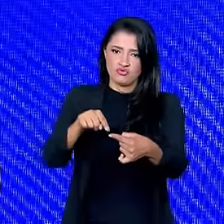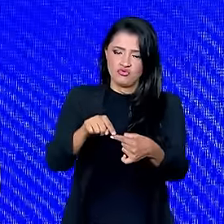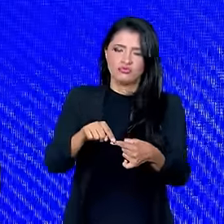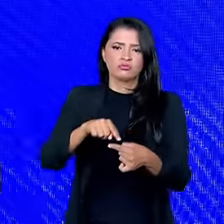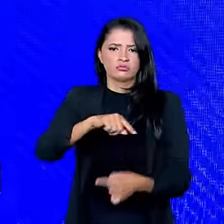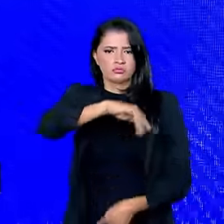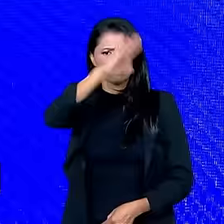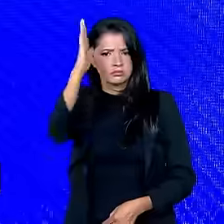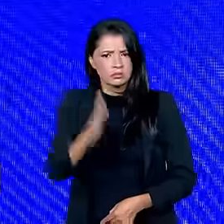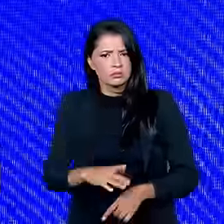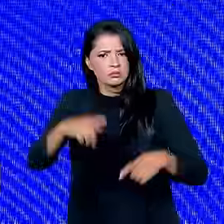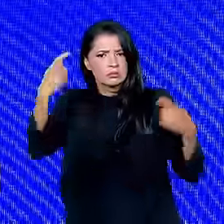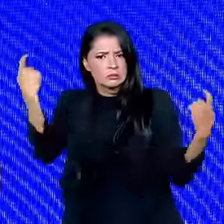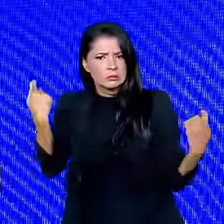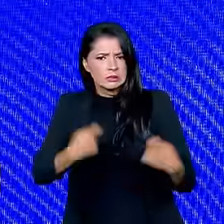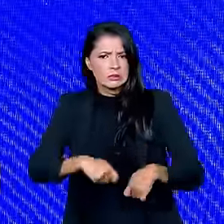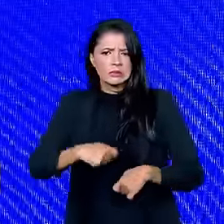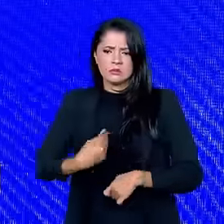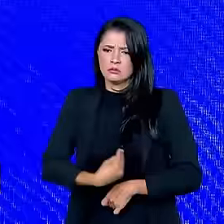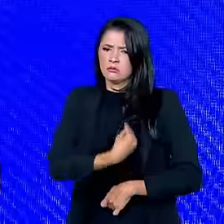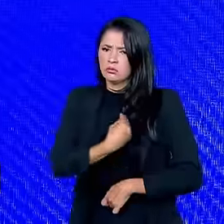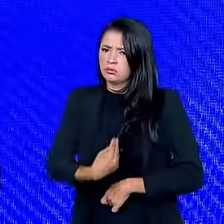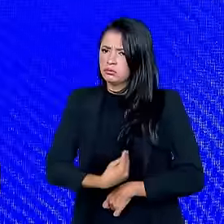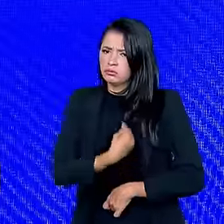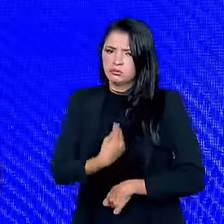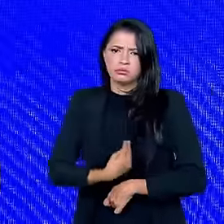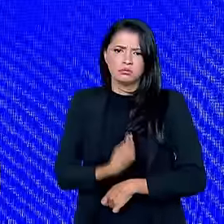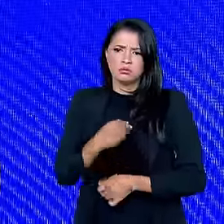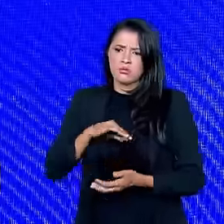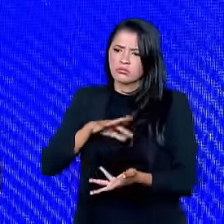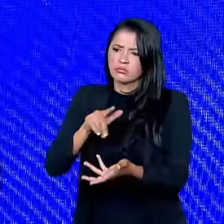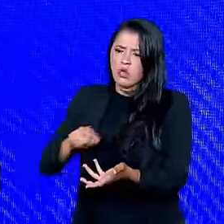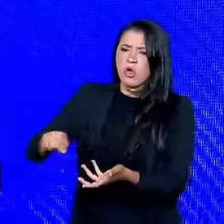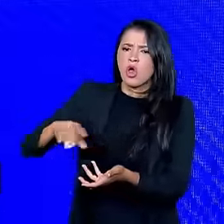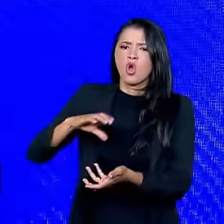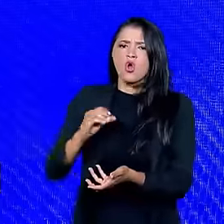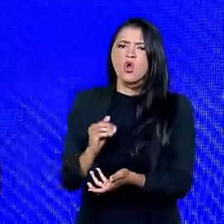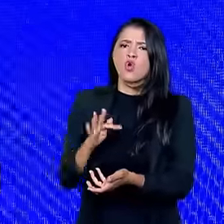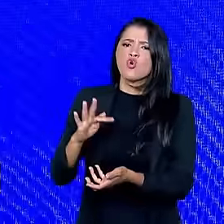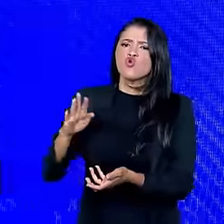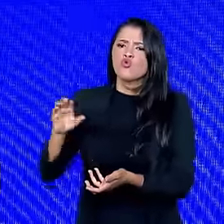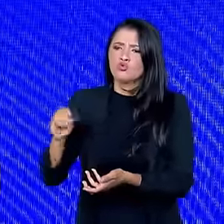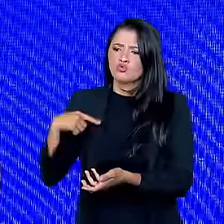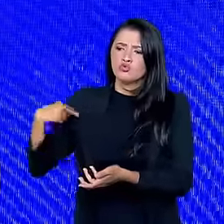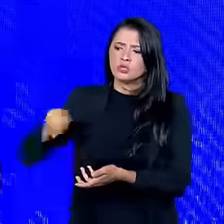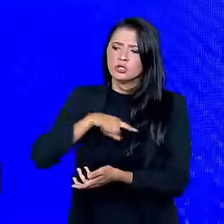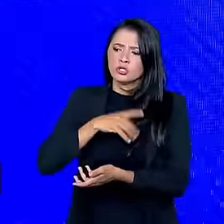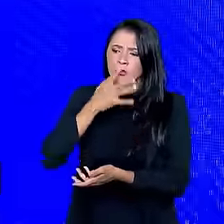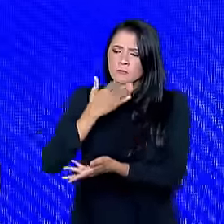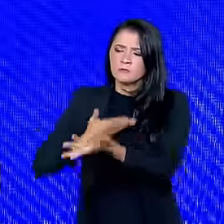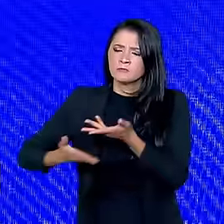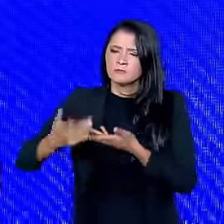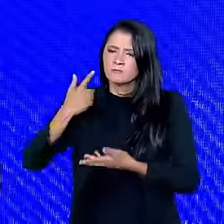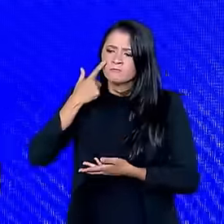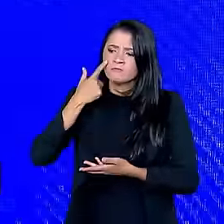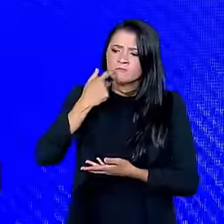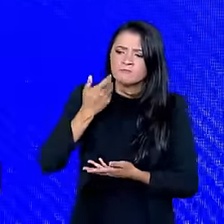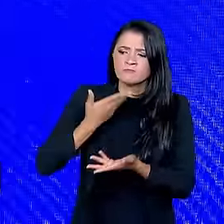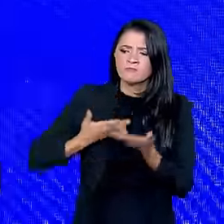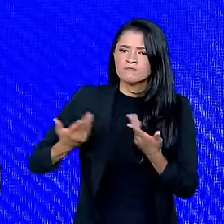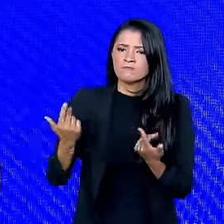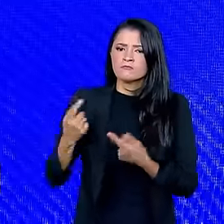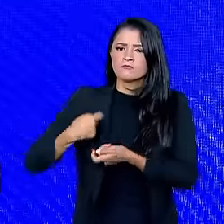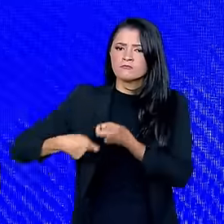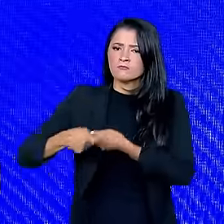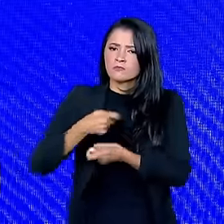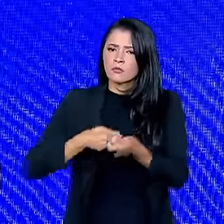necessita estar mais presente no Golfo, região com a qual compartilhamos importantes interesses